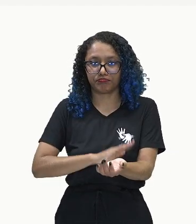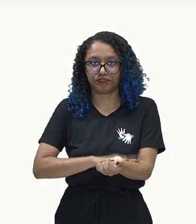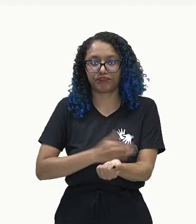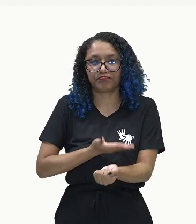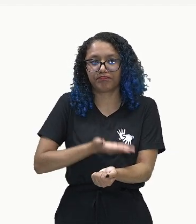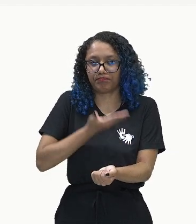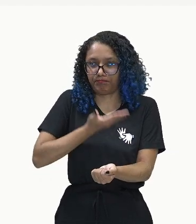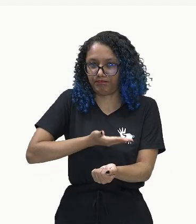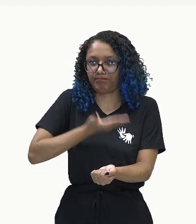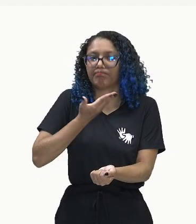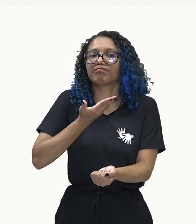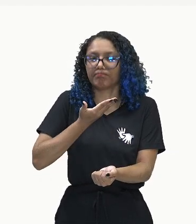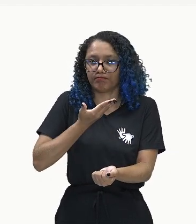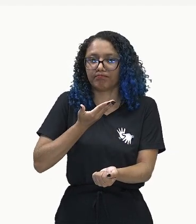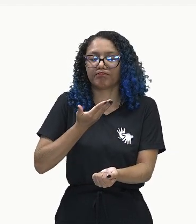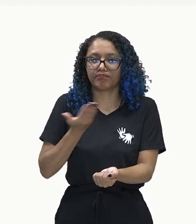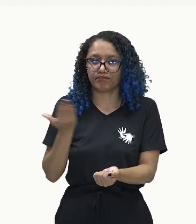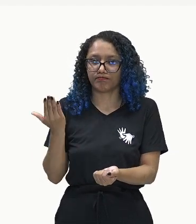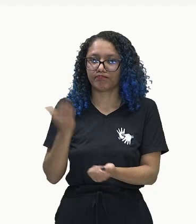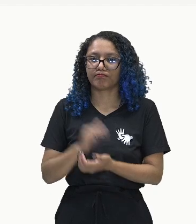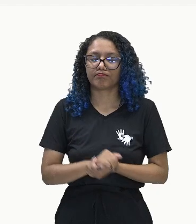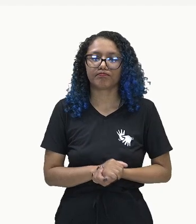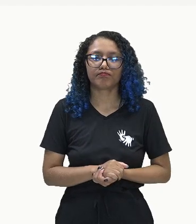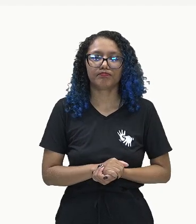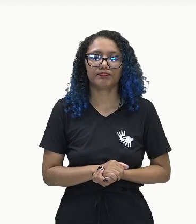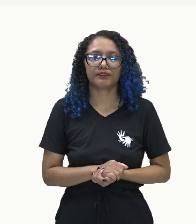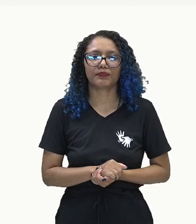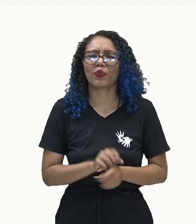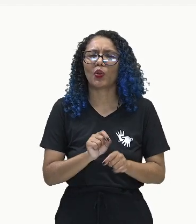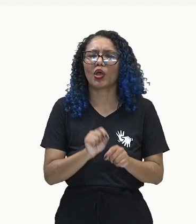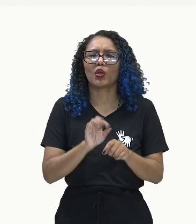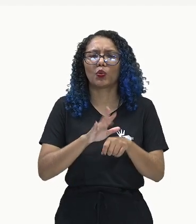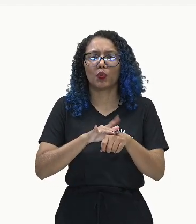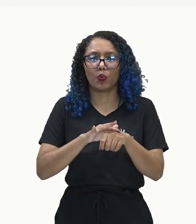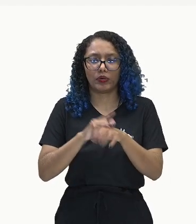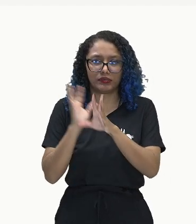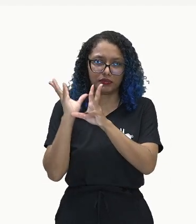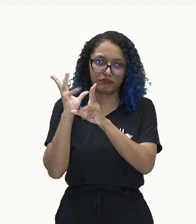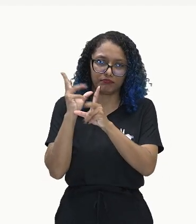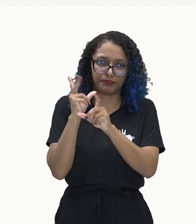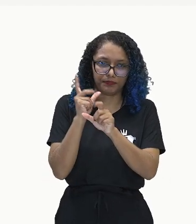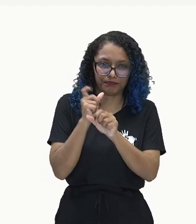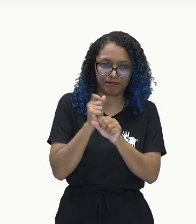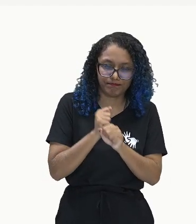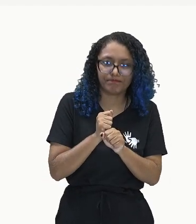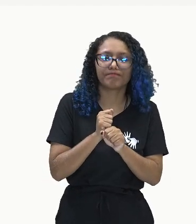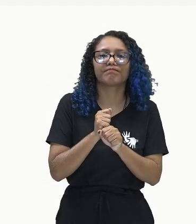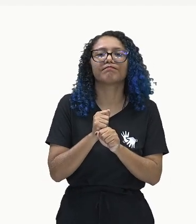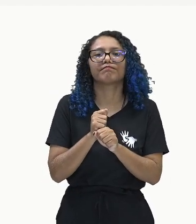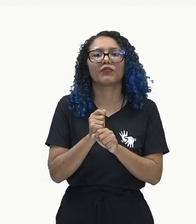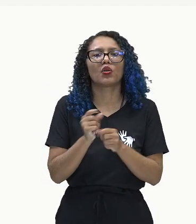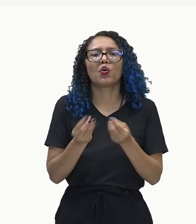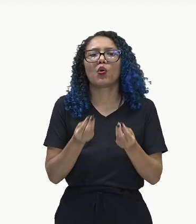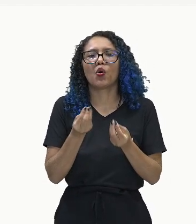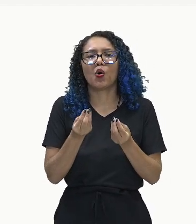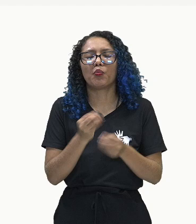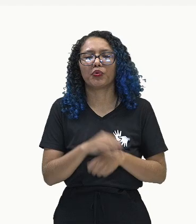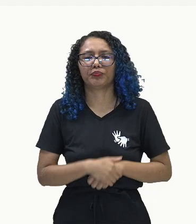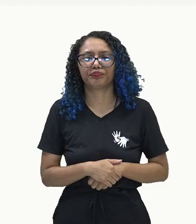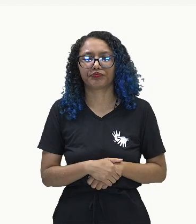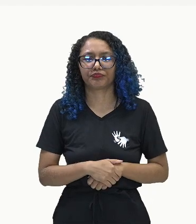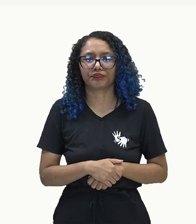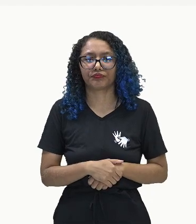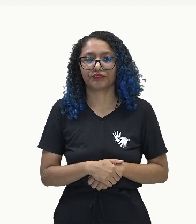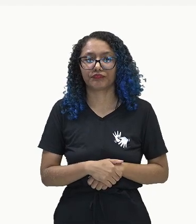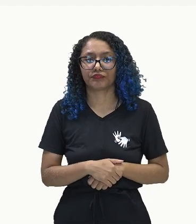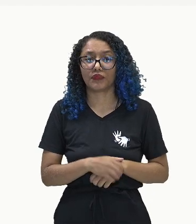A hipertensão arterial ou pressão alta é uma doença crônica caracterizada pelos níveis elevados da